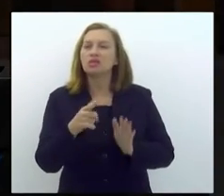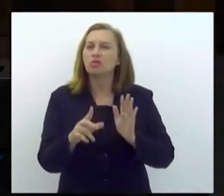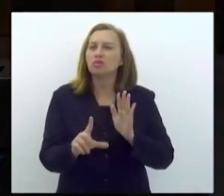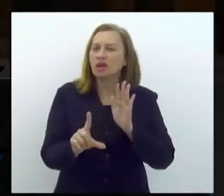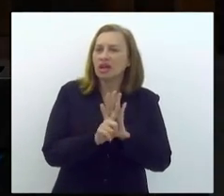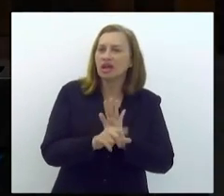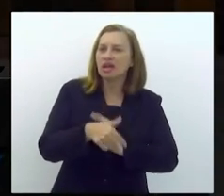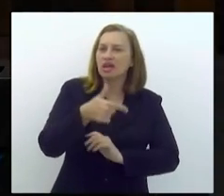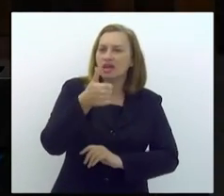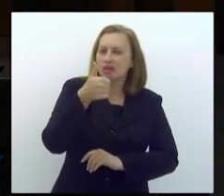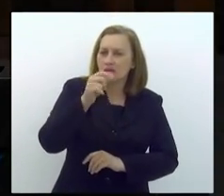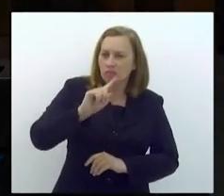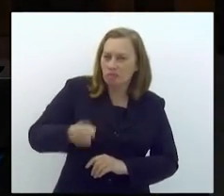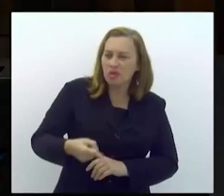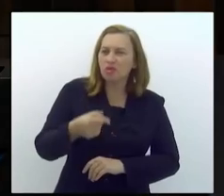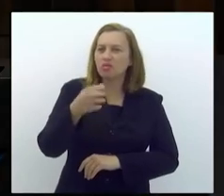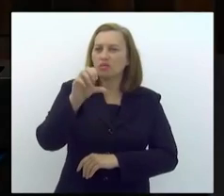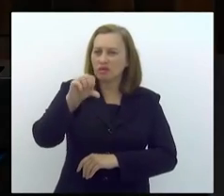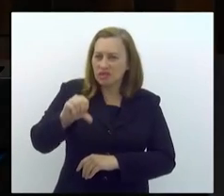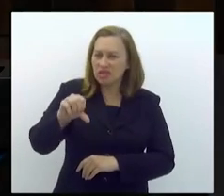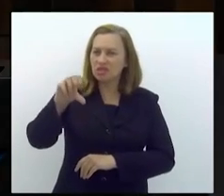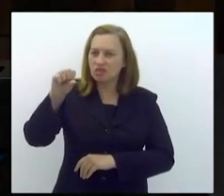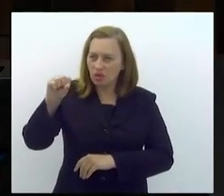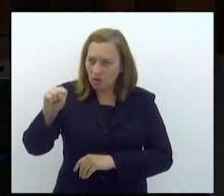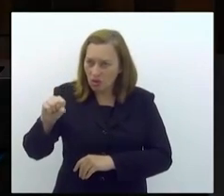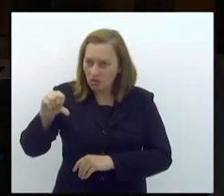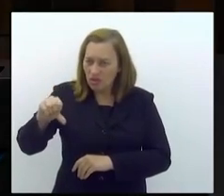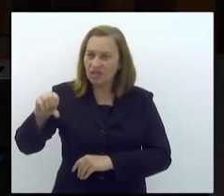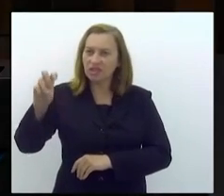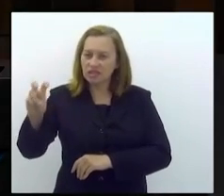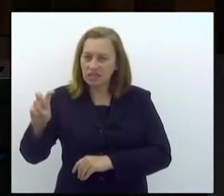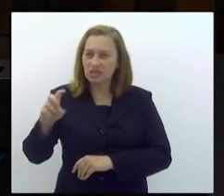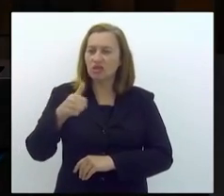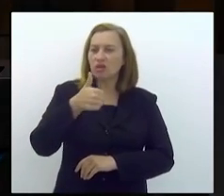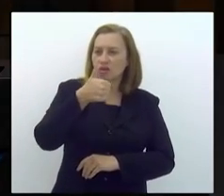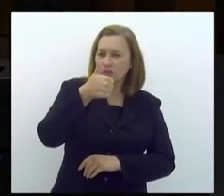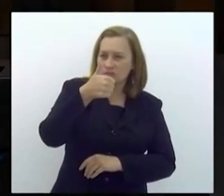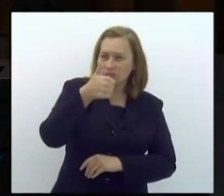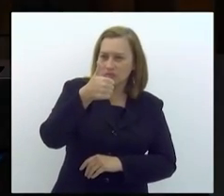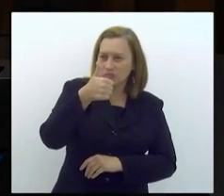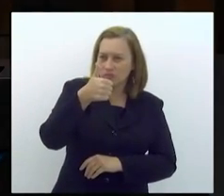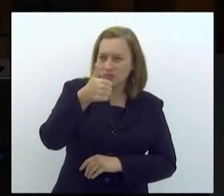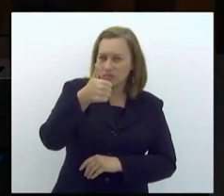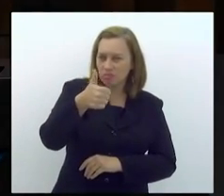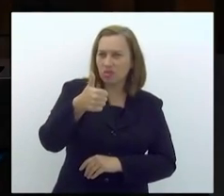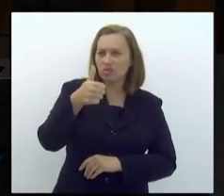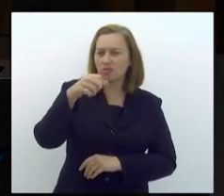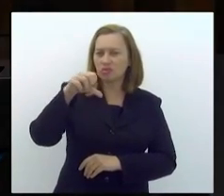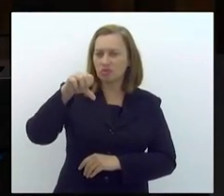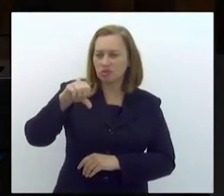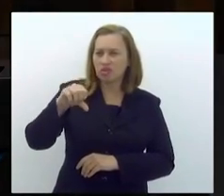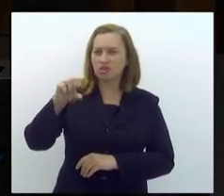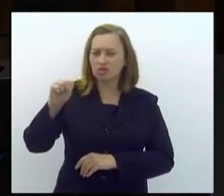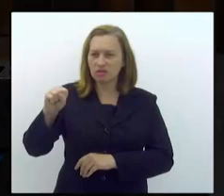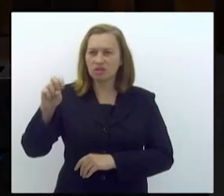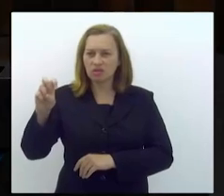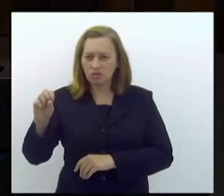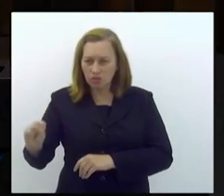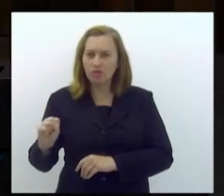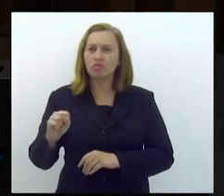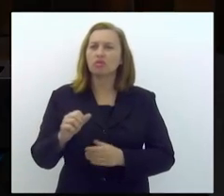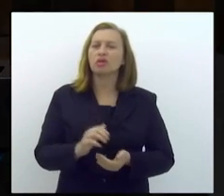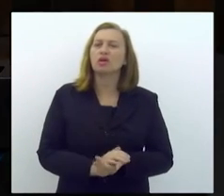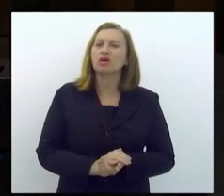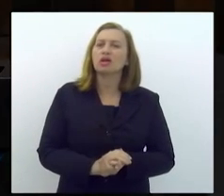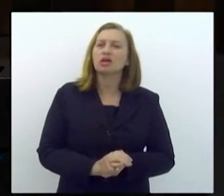número 1995 de 25 de agosto de 1978 parágrafo único Presidente bem bem objetivo